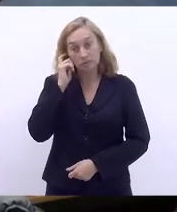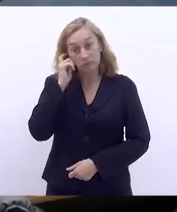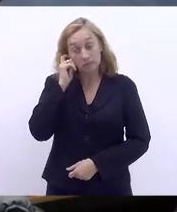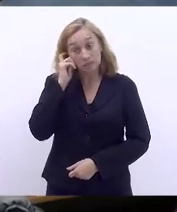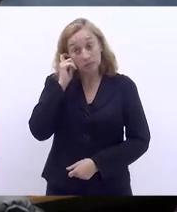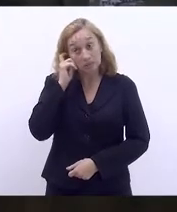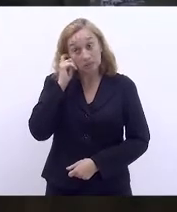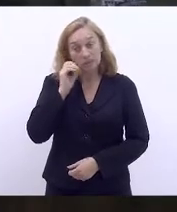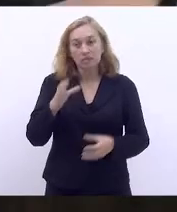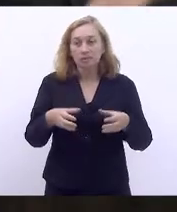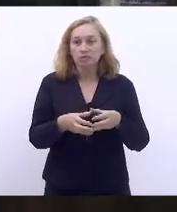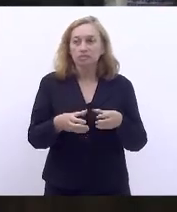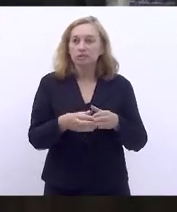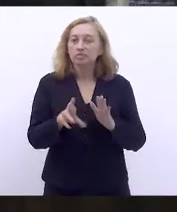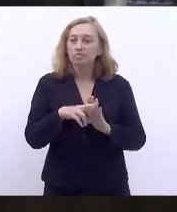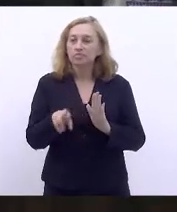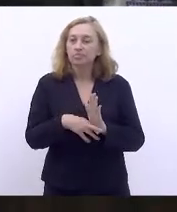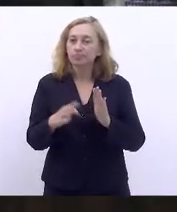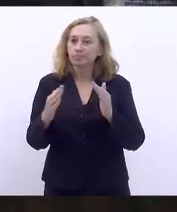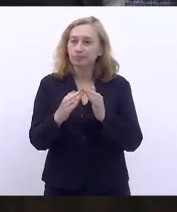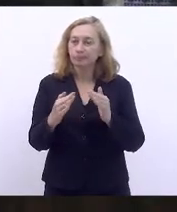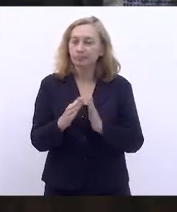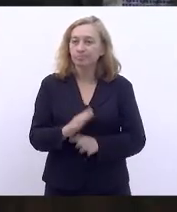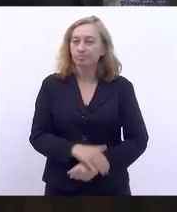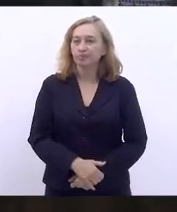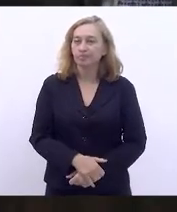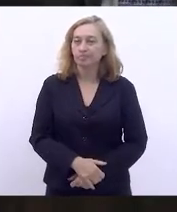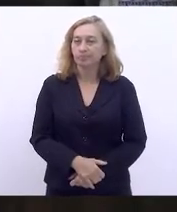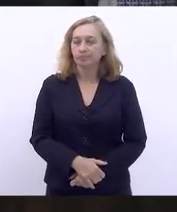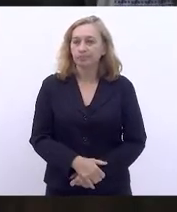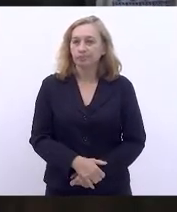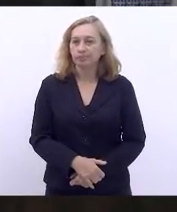Pela Comissão de Normas Internas e Proporções Externas,